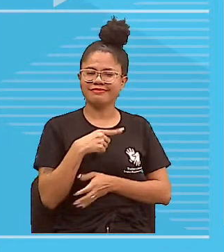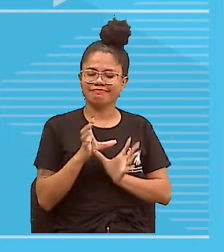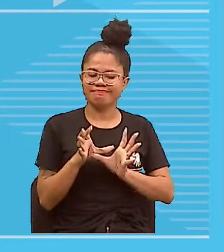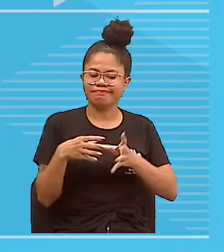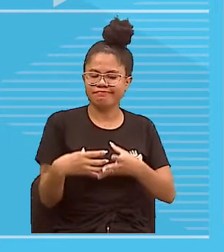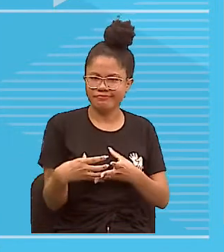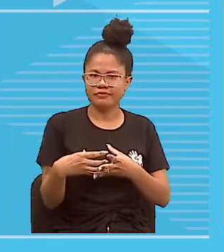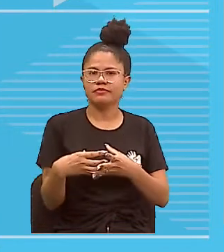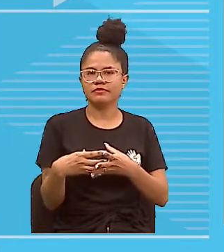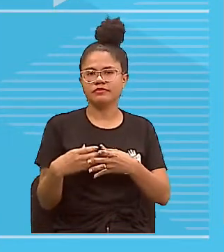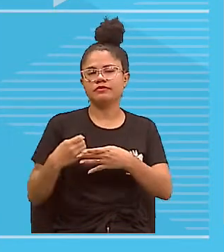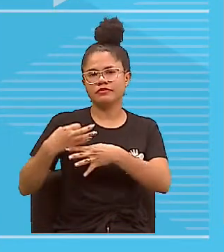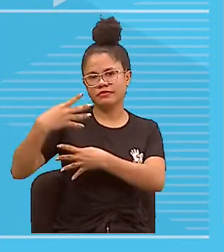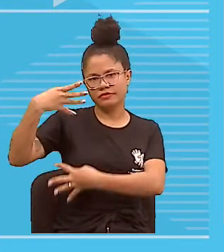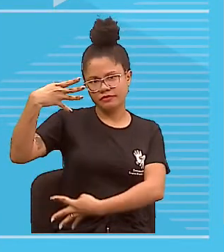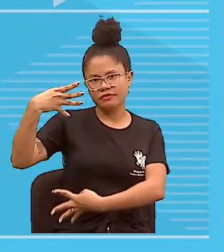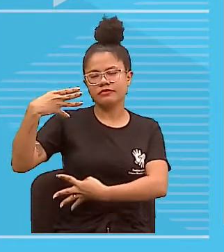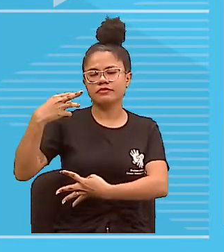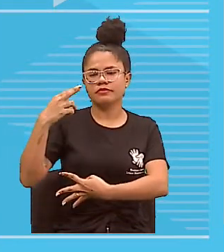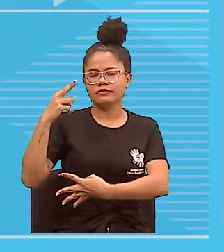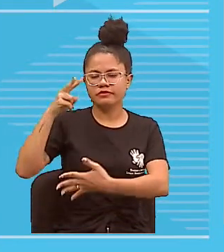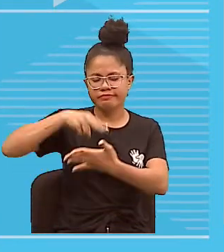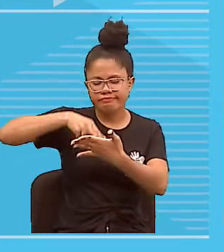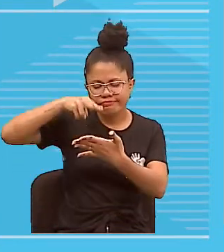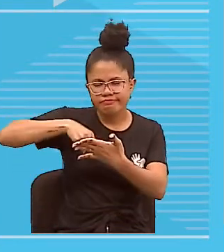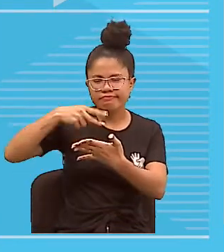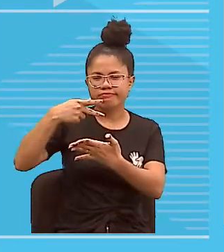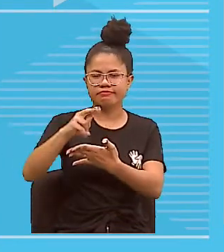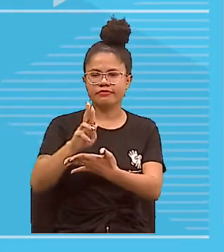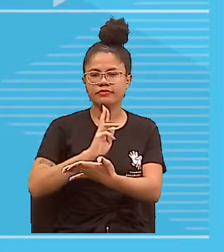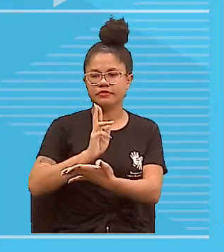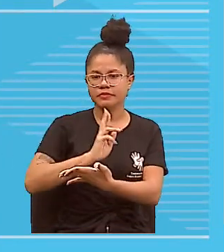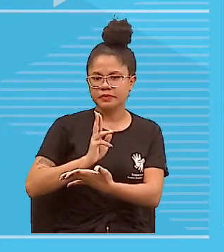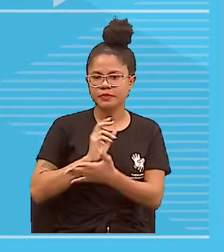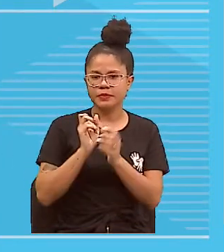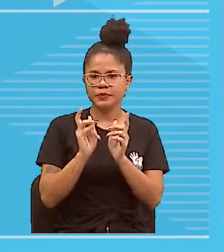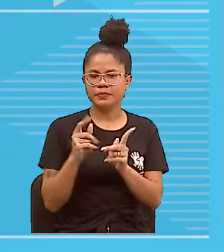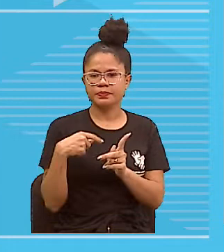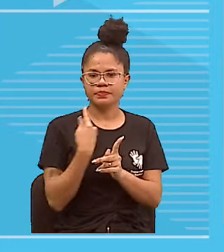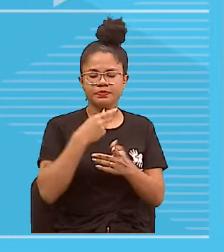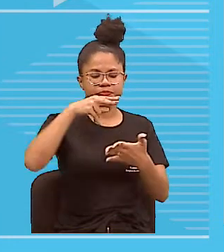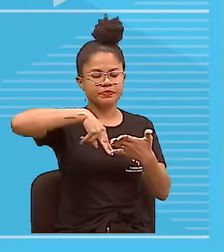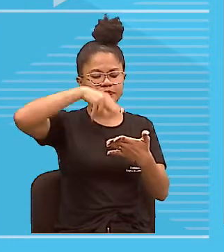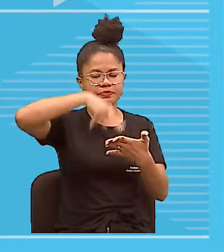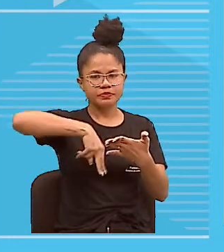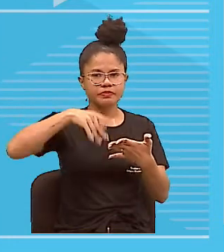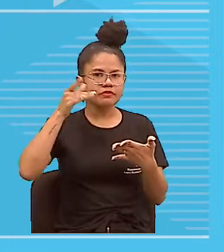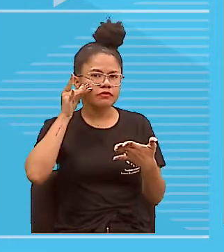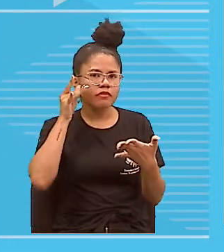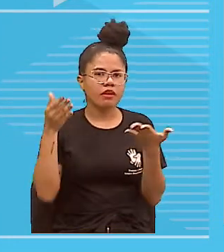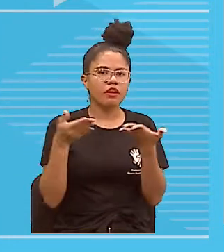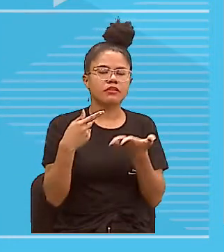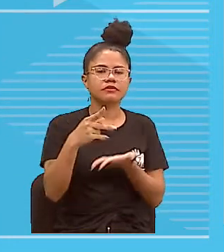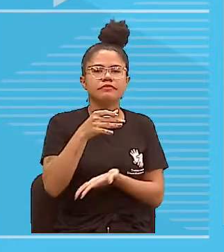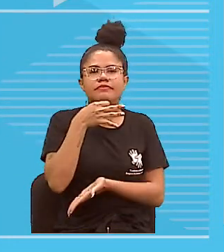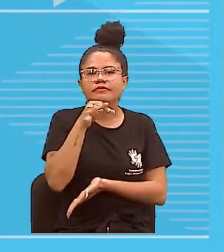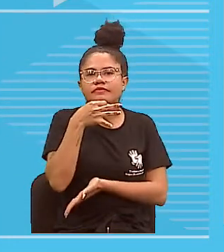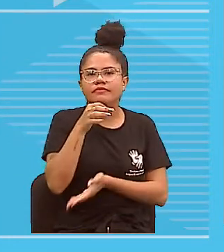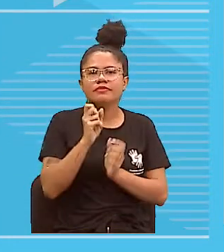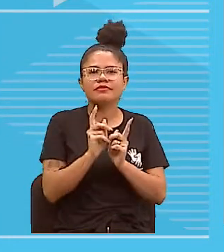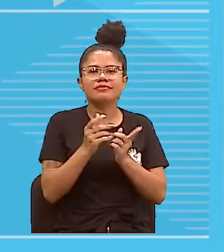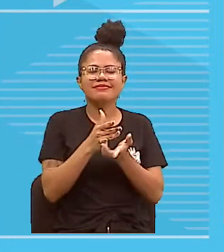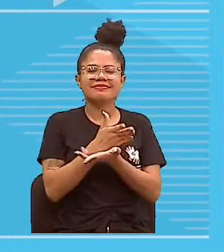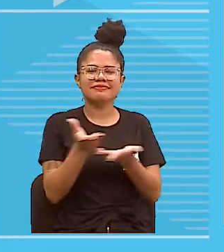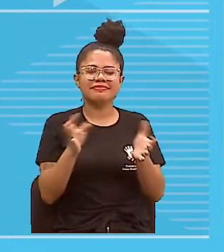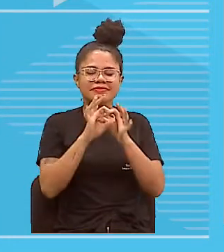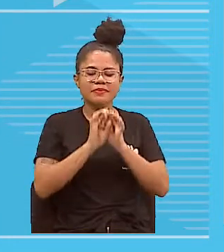passar para mim essas informações e a gente vai ler aqui no ao vivo os comentários de vocês. Então, sintam-se à vontade, esse programa é